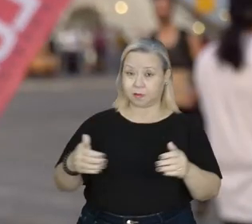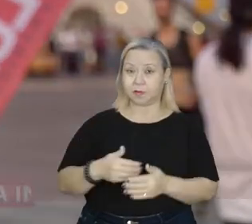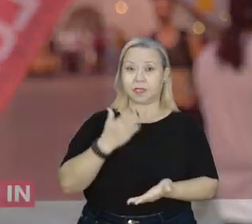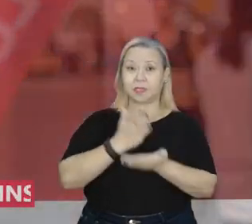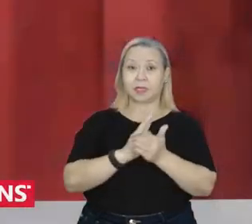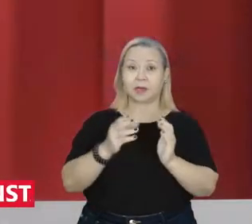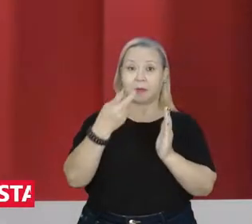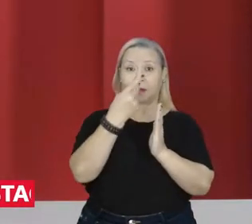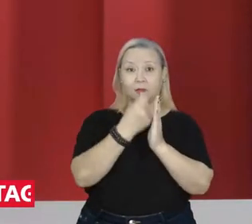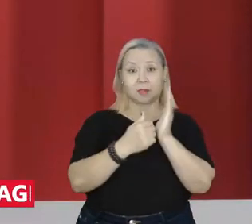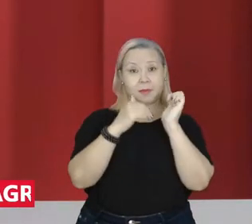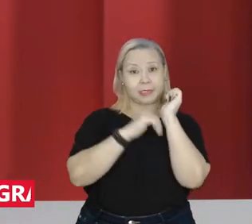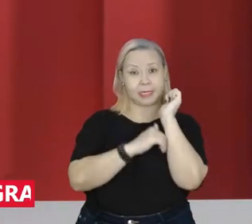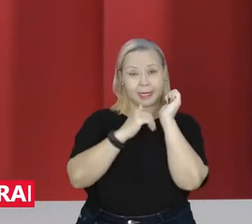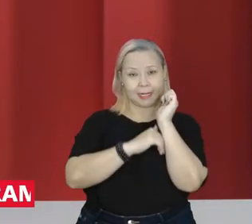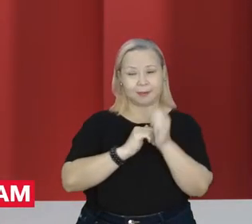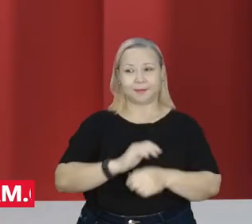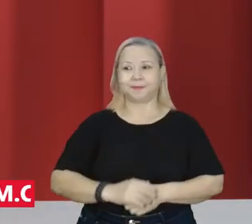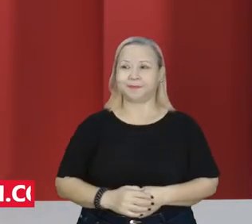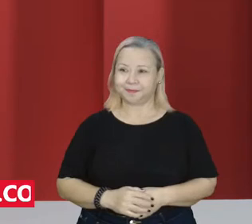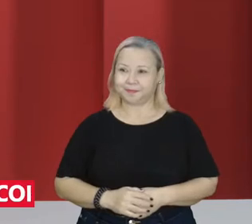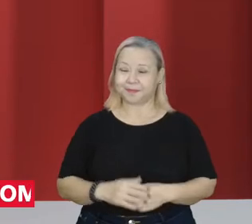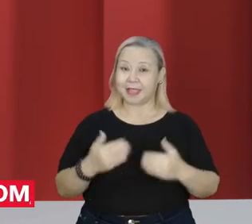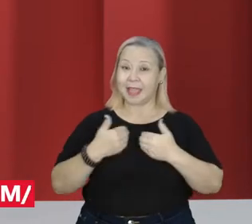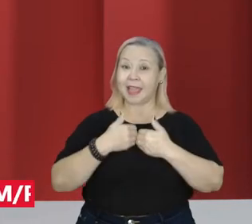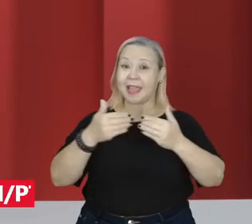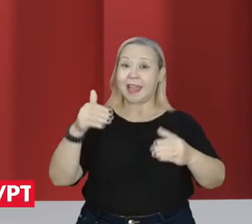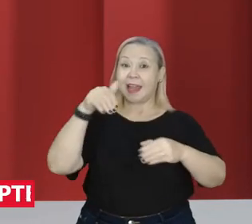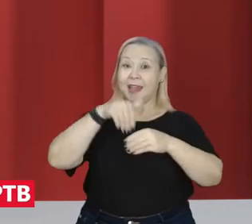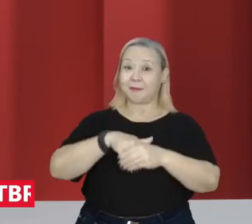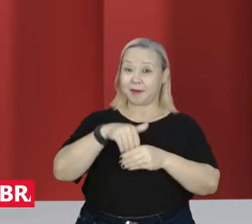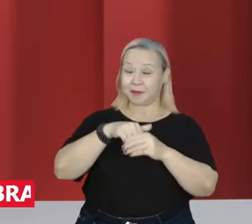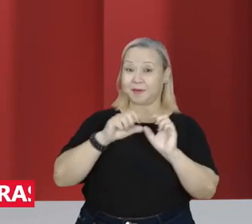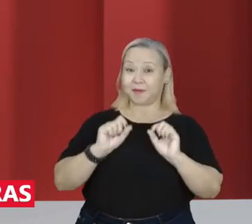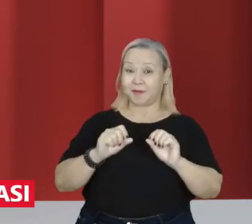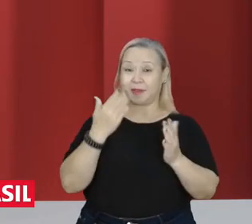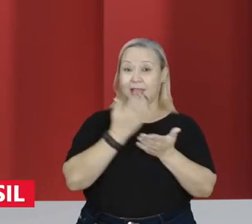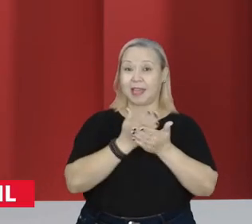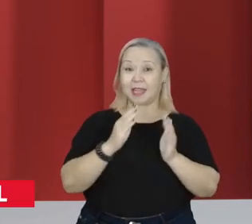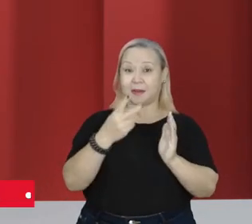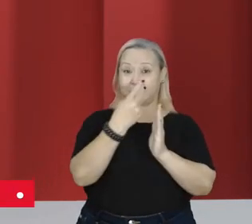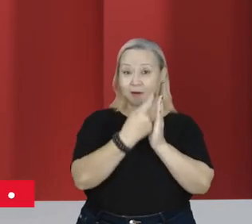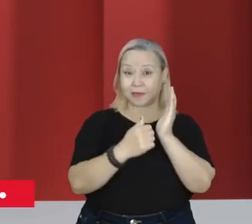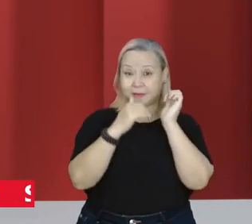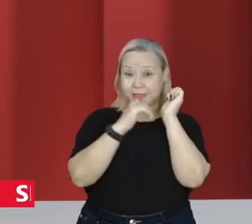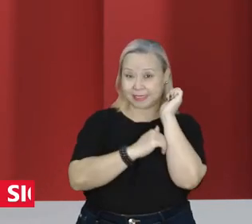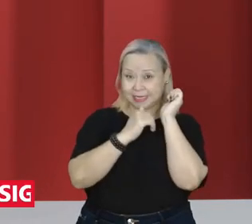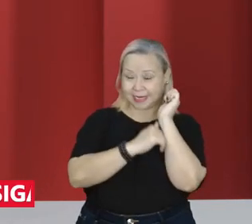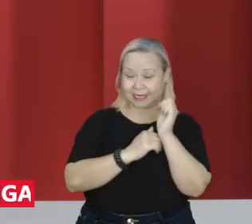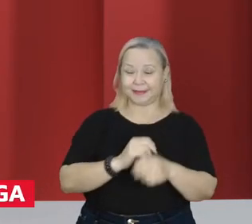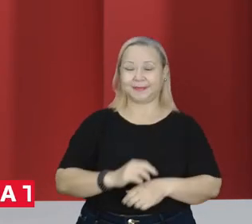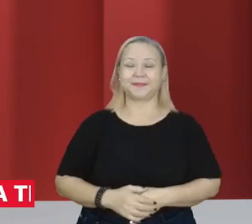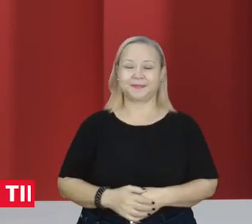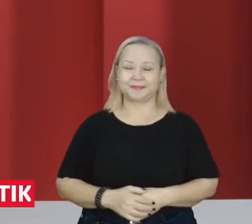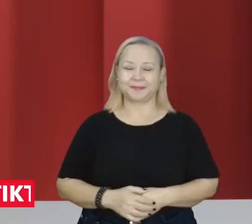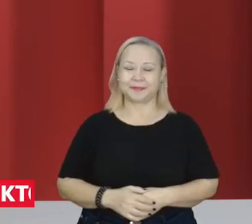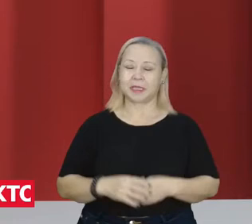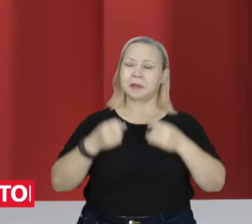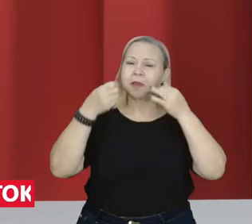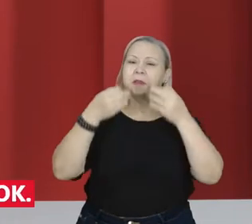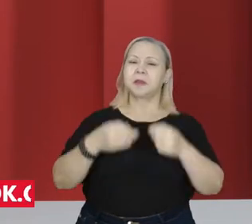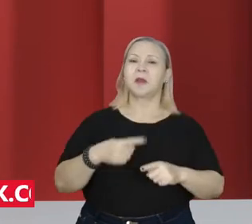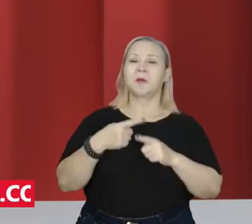Bolsonaro. É isso aí, abrir o nosso voto e revogar esse sigilo. Aí o Oswaldo explicando pra gente por que